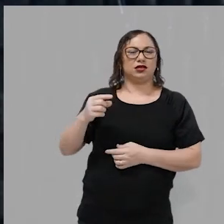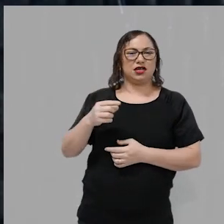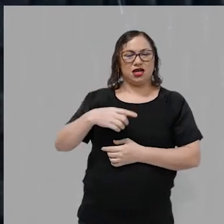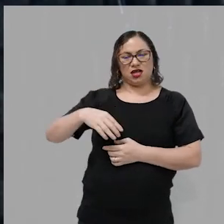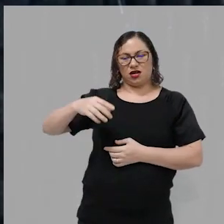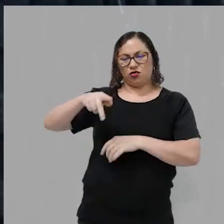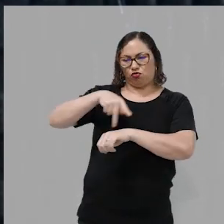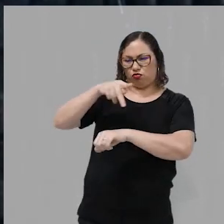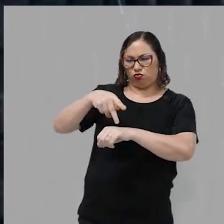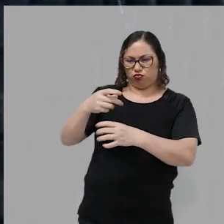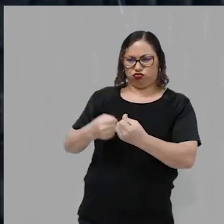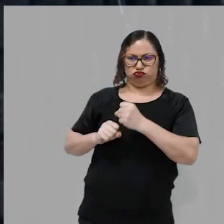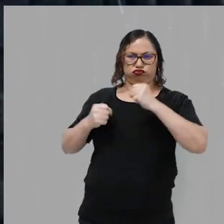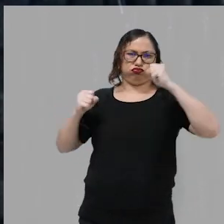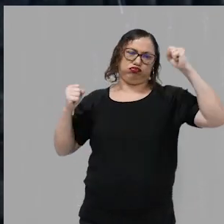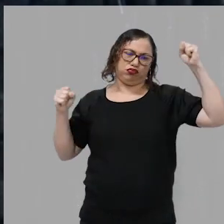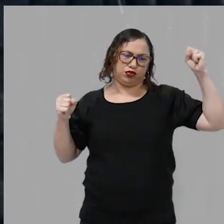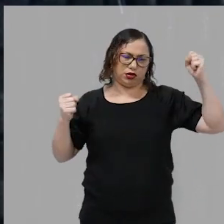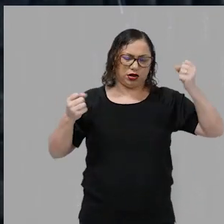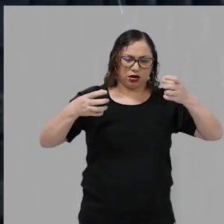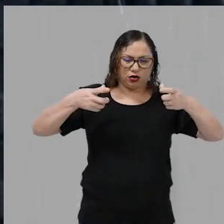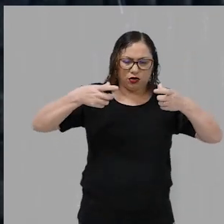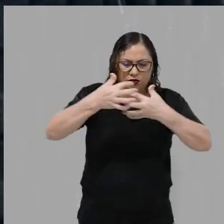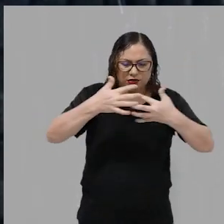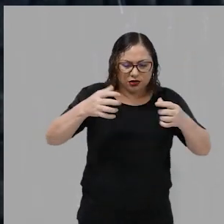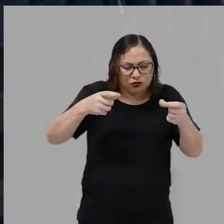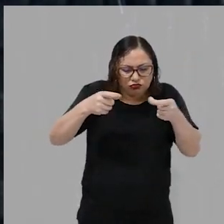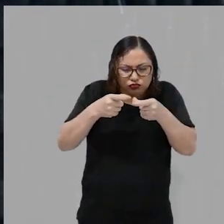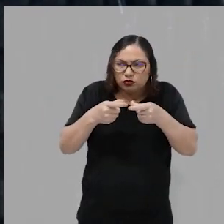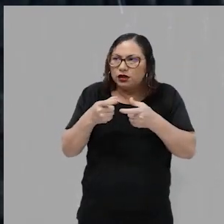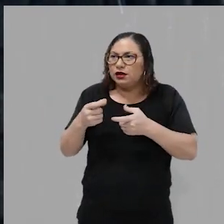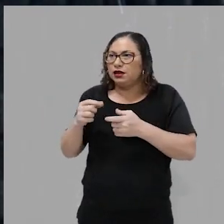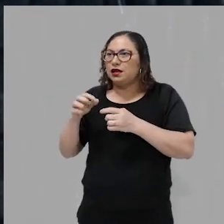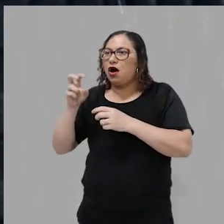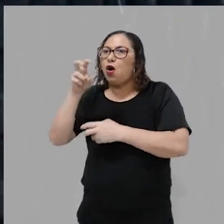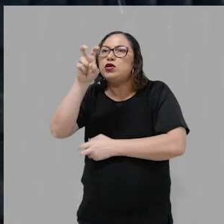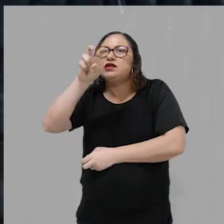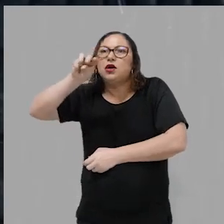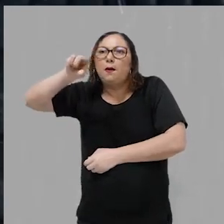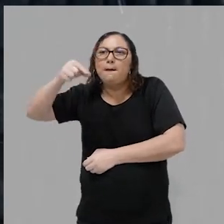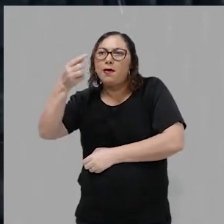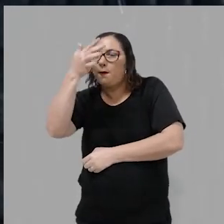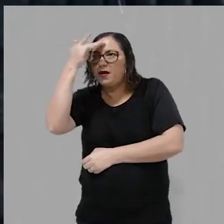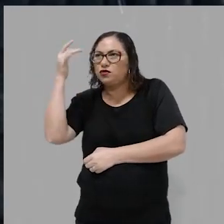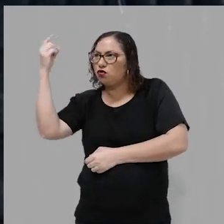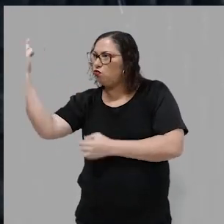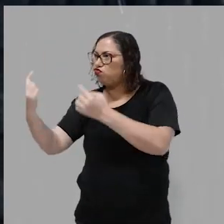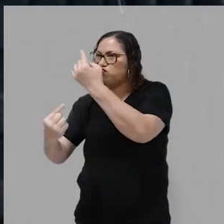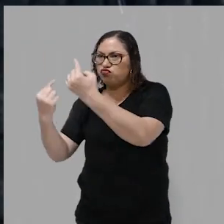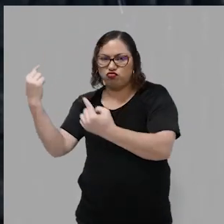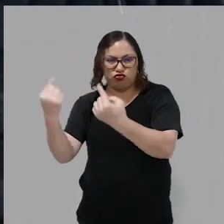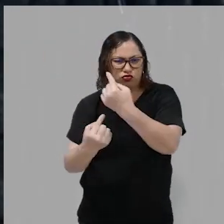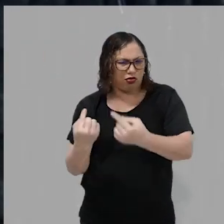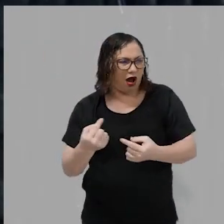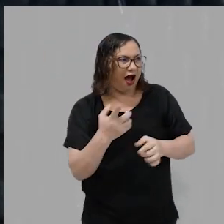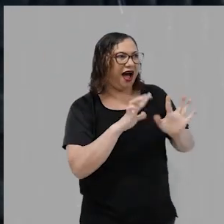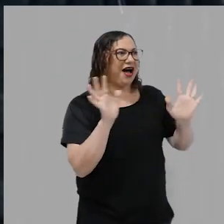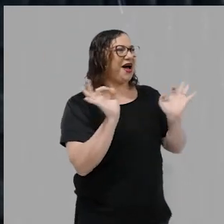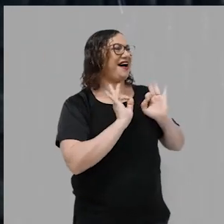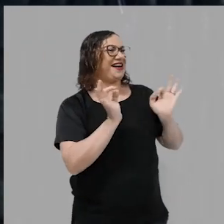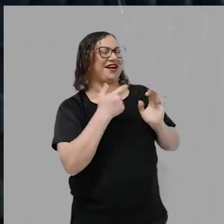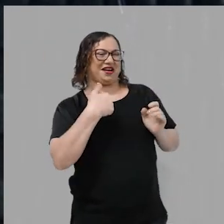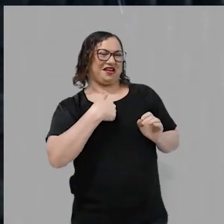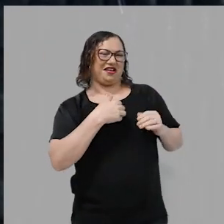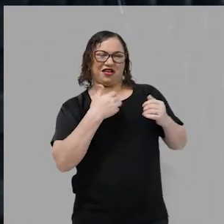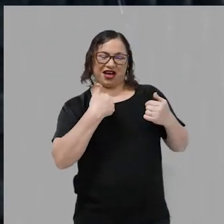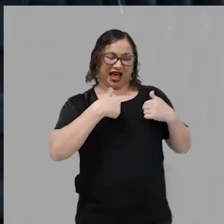pequenininhas. Aí chega numa cidade pequena, né? 5.000 pessoas. Ó, gente, a gente veio morar aqui. Oi, sai da casa de vocês. Eu estou fazendo maldade aqui. Sai